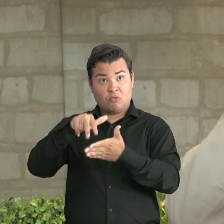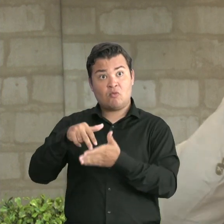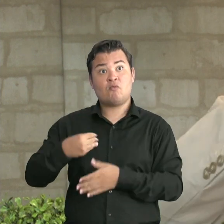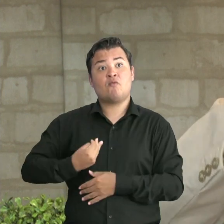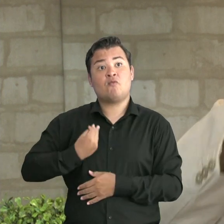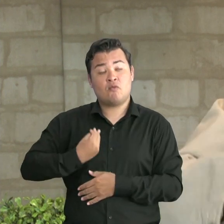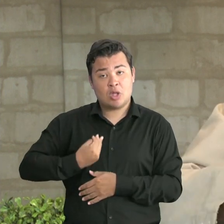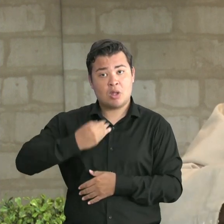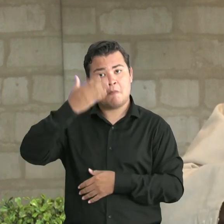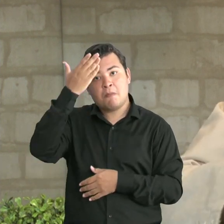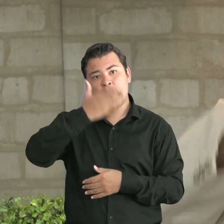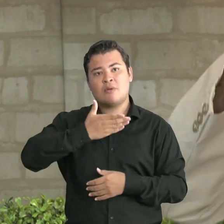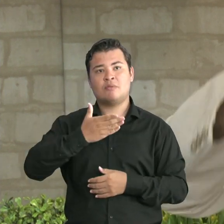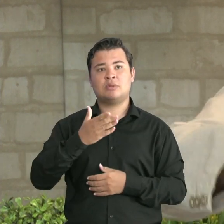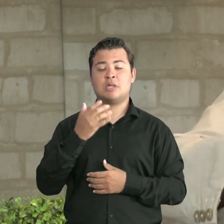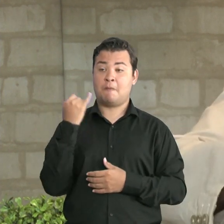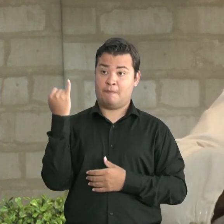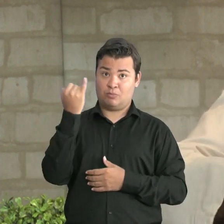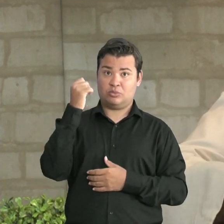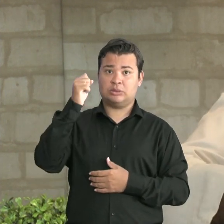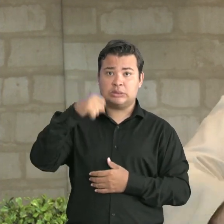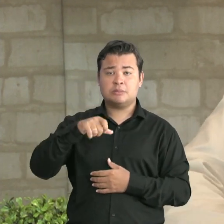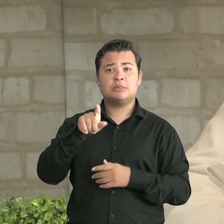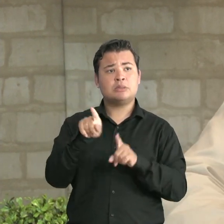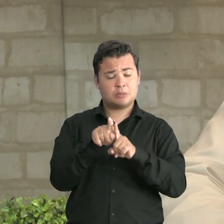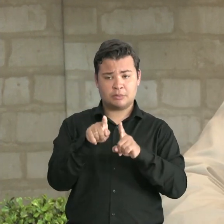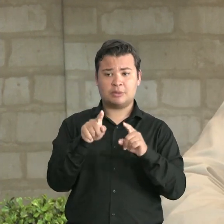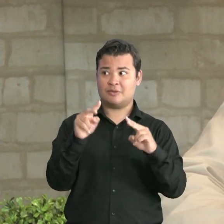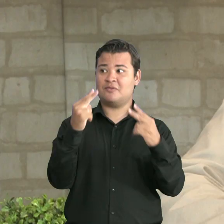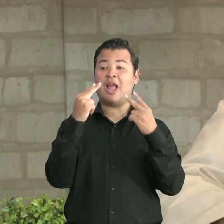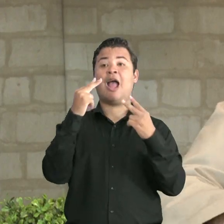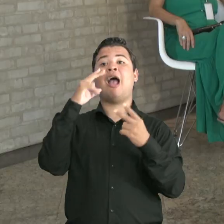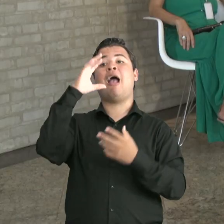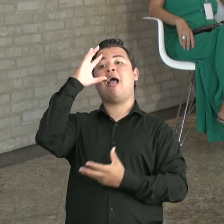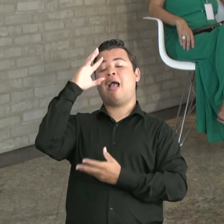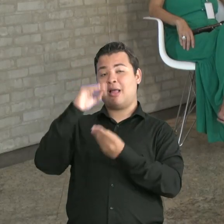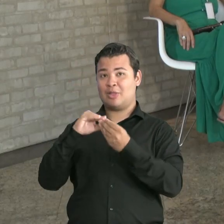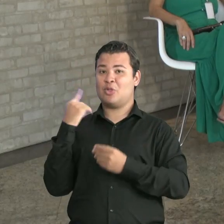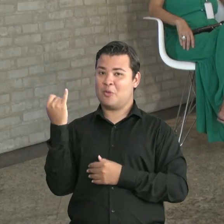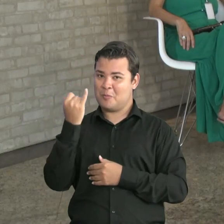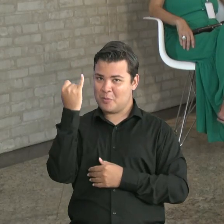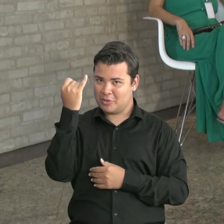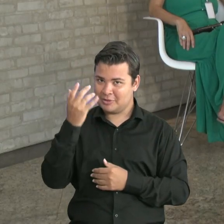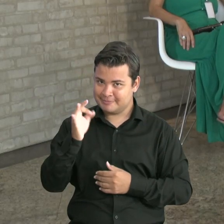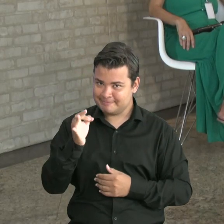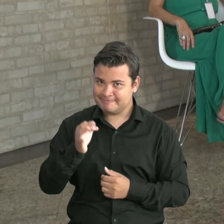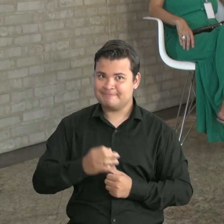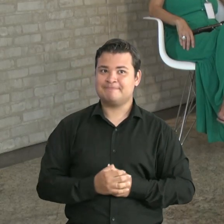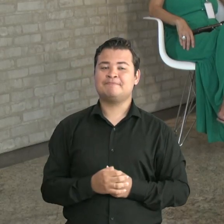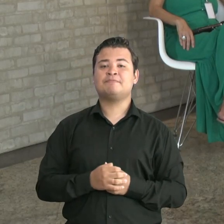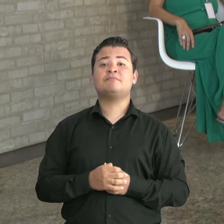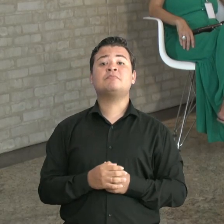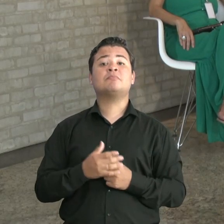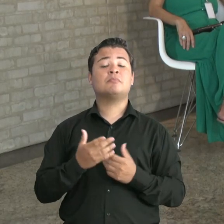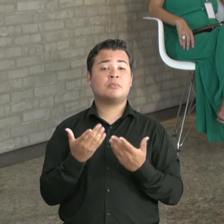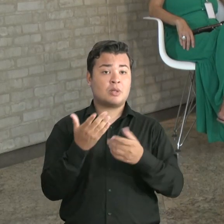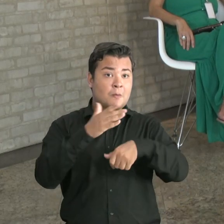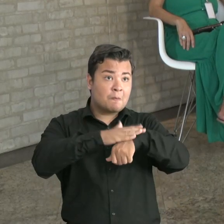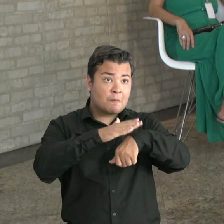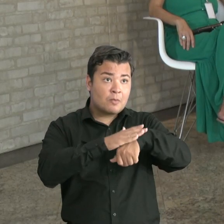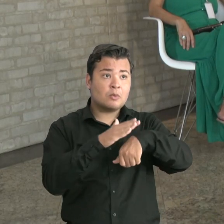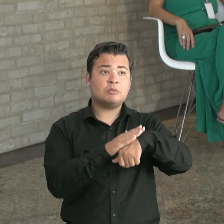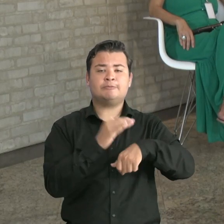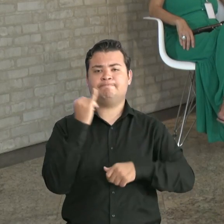ou seja, não só sermos importantes, mas parecer importantes também, sabe, como a mulher de César. Isso nesse momento, para nós, é